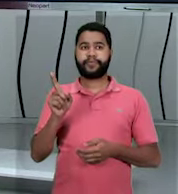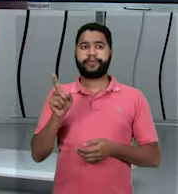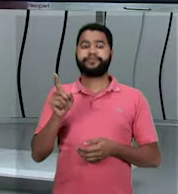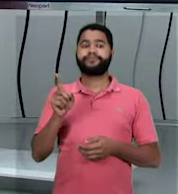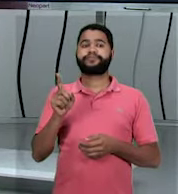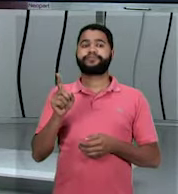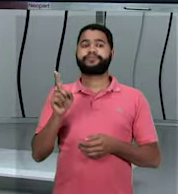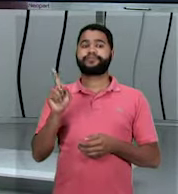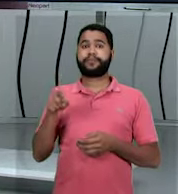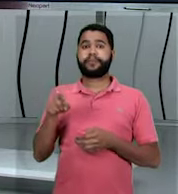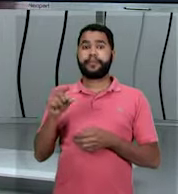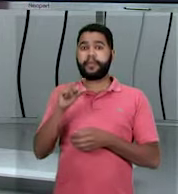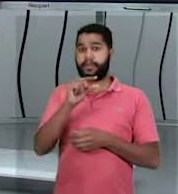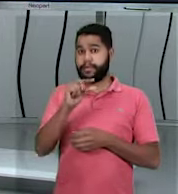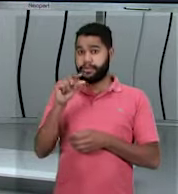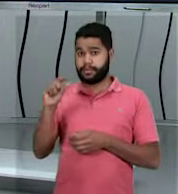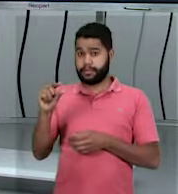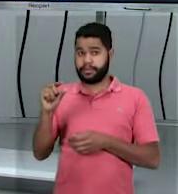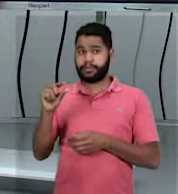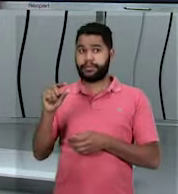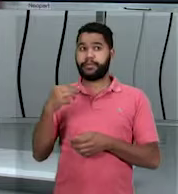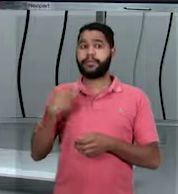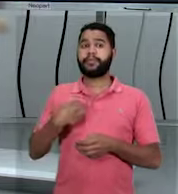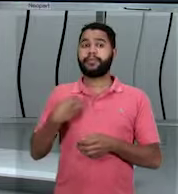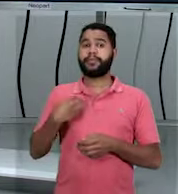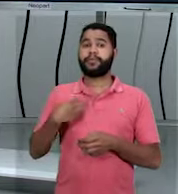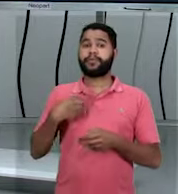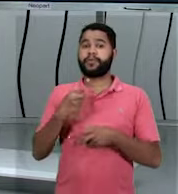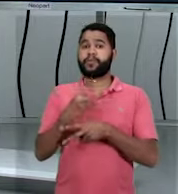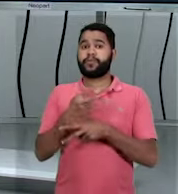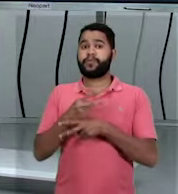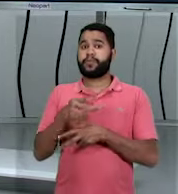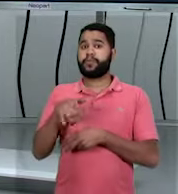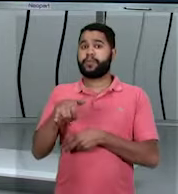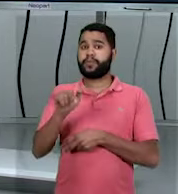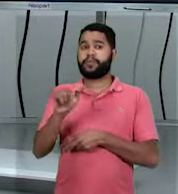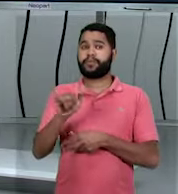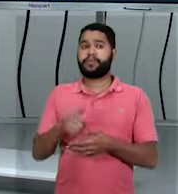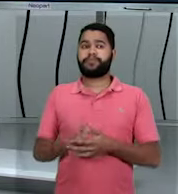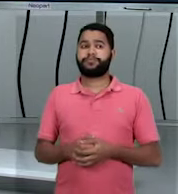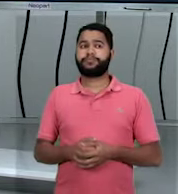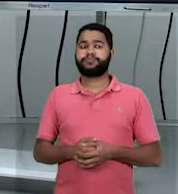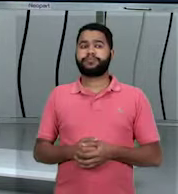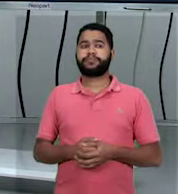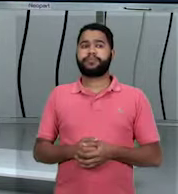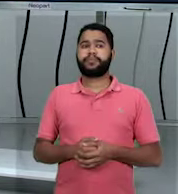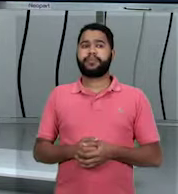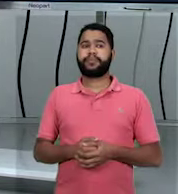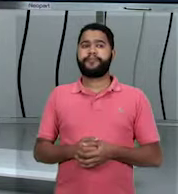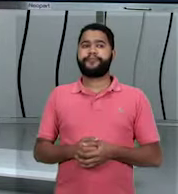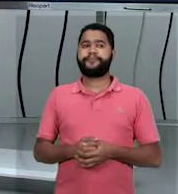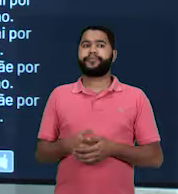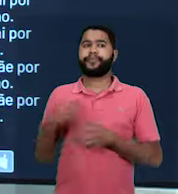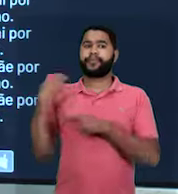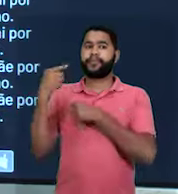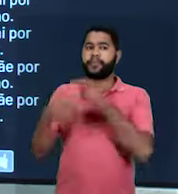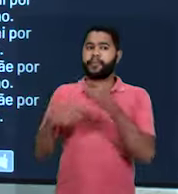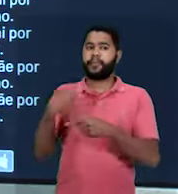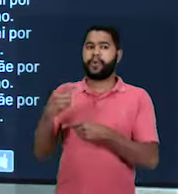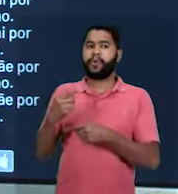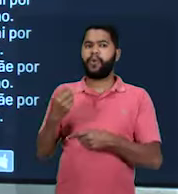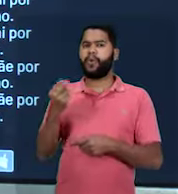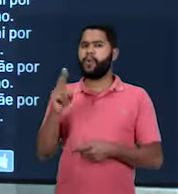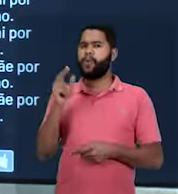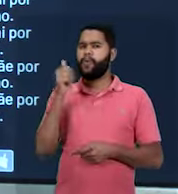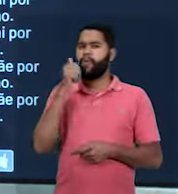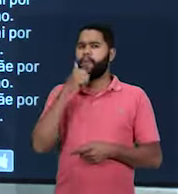genética recessiva, presente no cromossomo Y. Ela pode ser herdada do pai